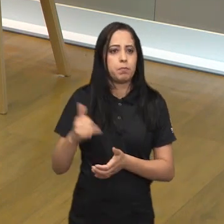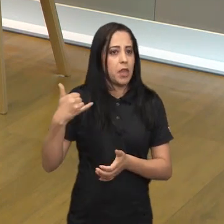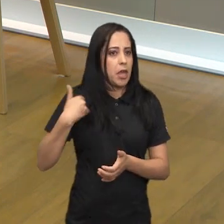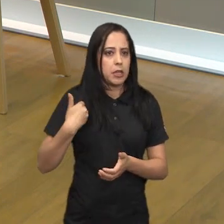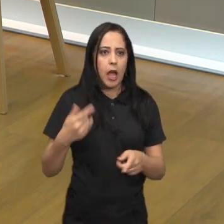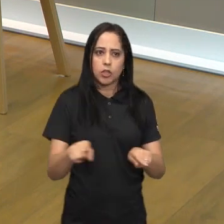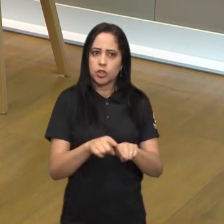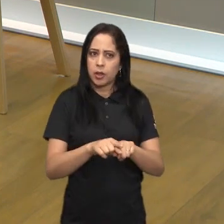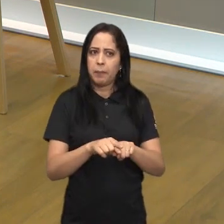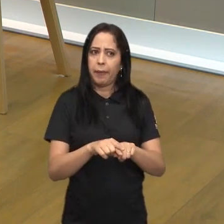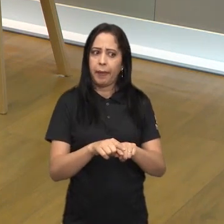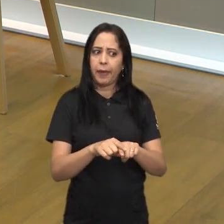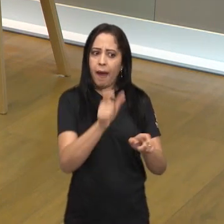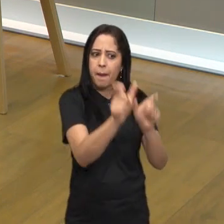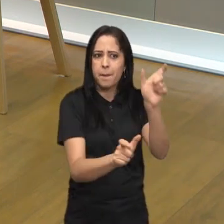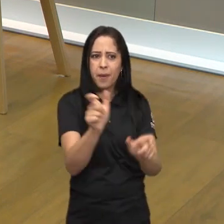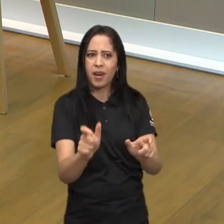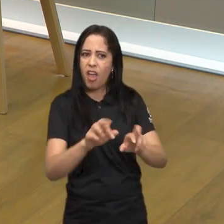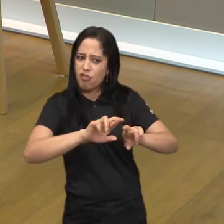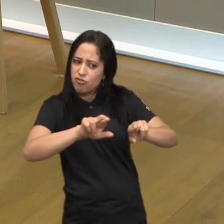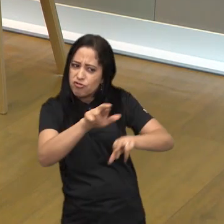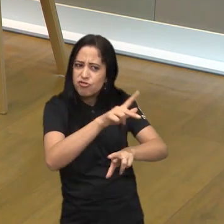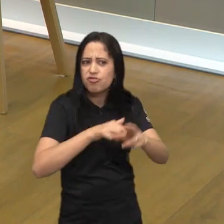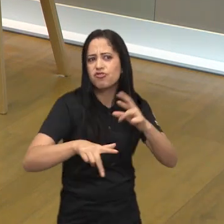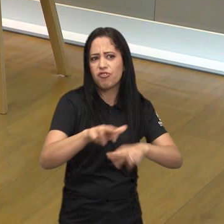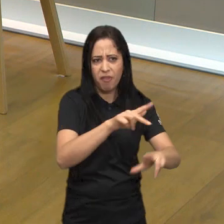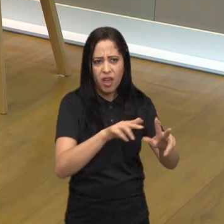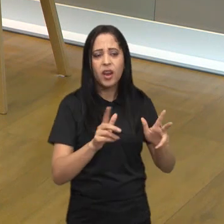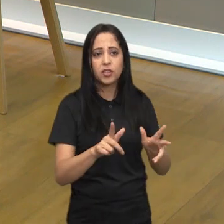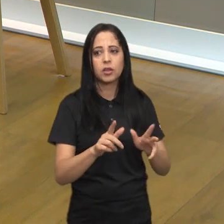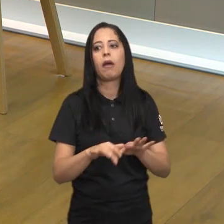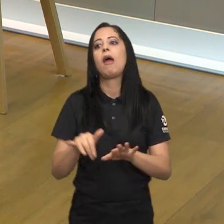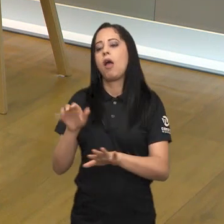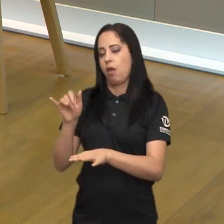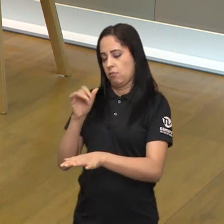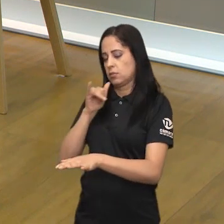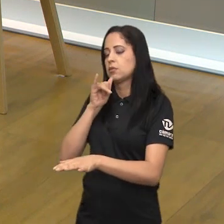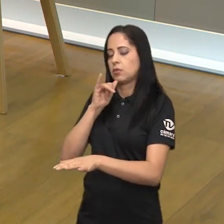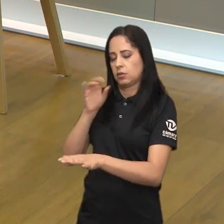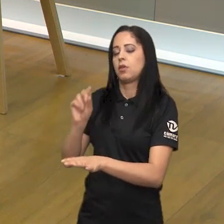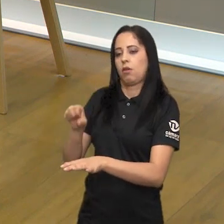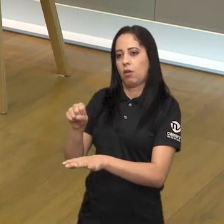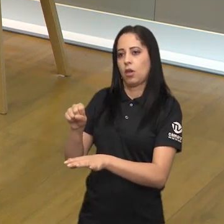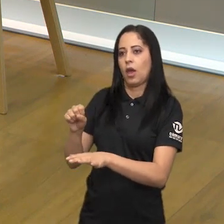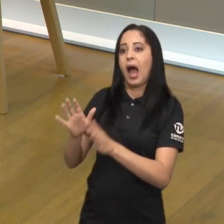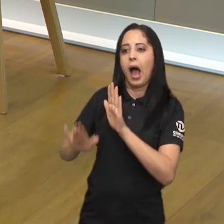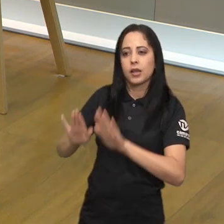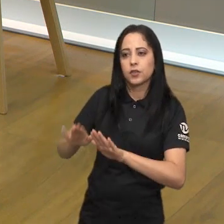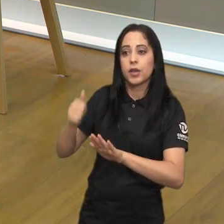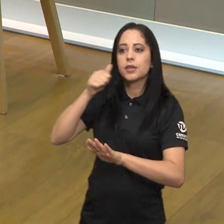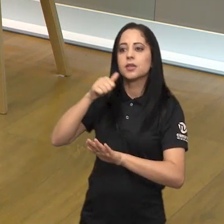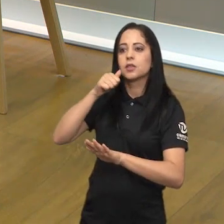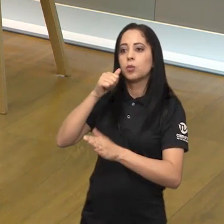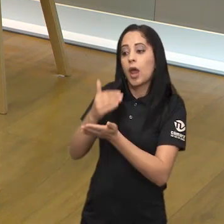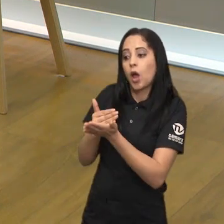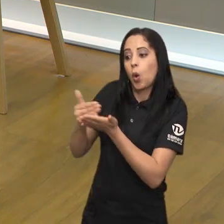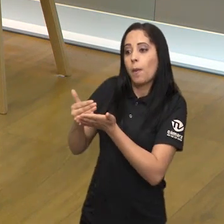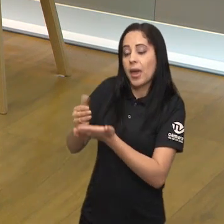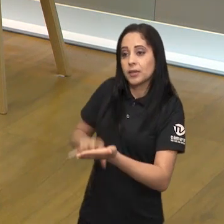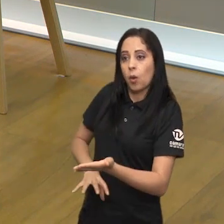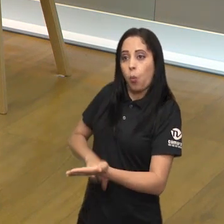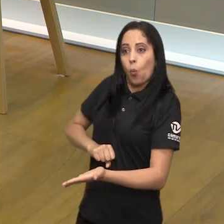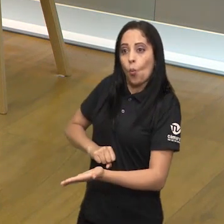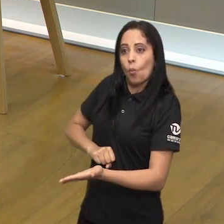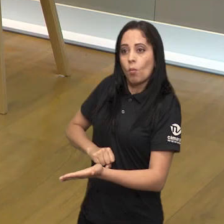reage de um jeito e tem mulheres que entram na menopausa mais cedo e tem mulheres que entram na menopausa com 50 anos, com